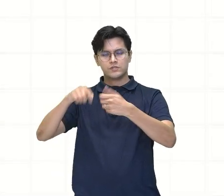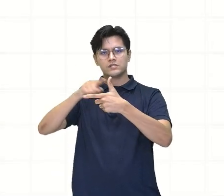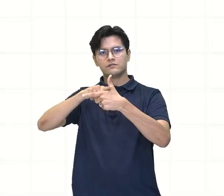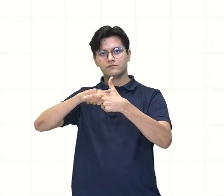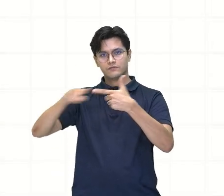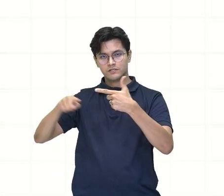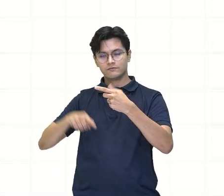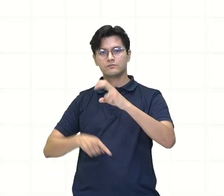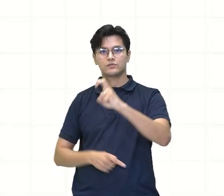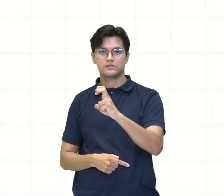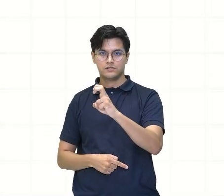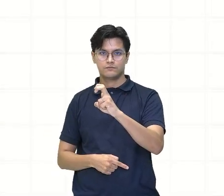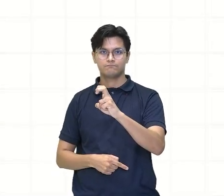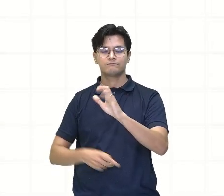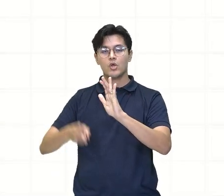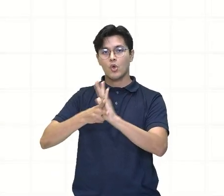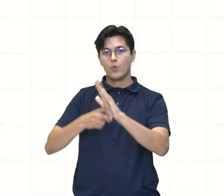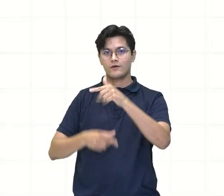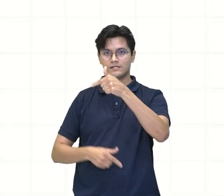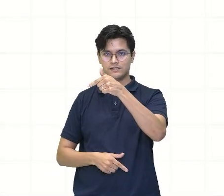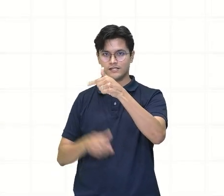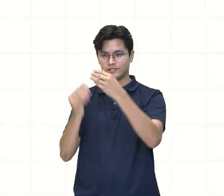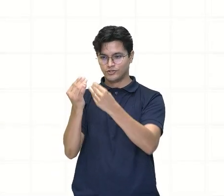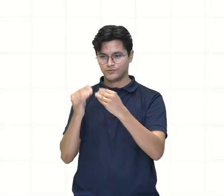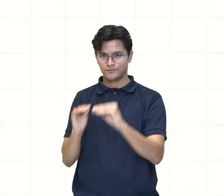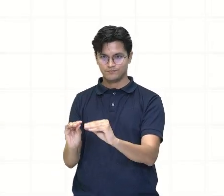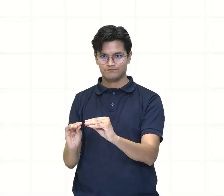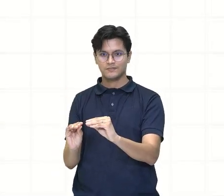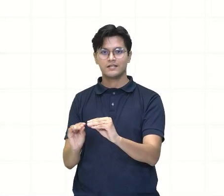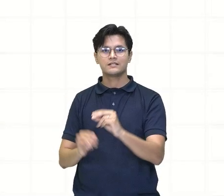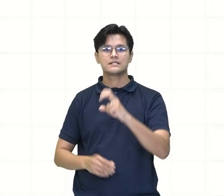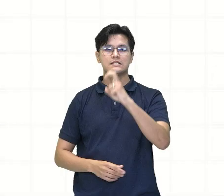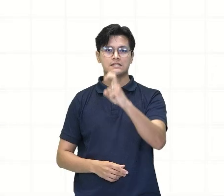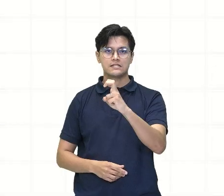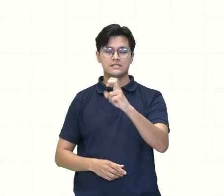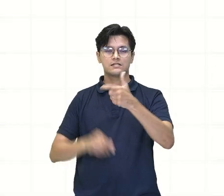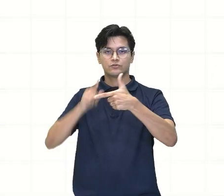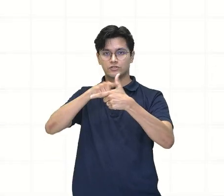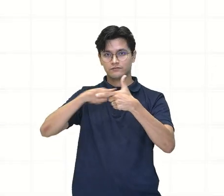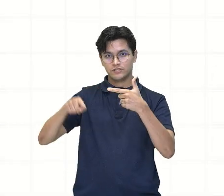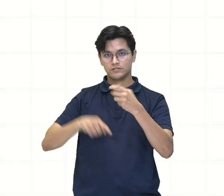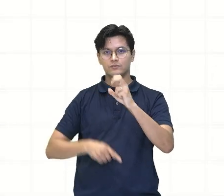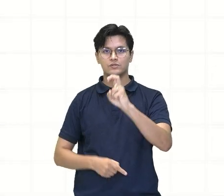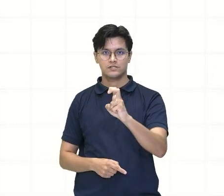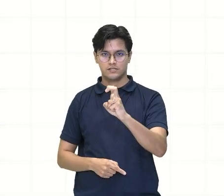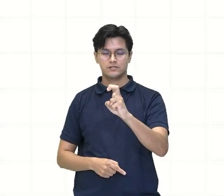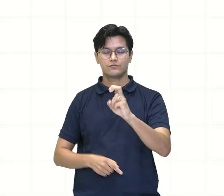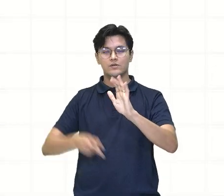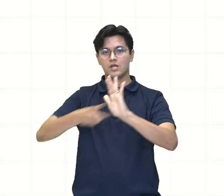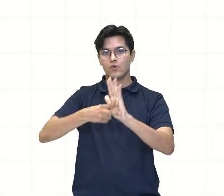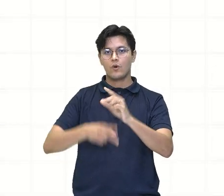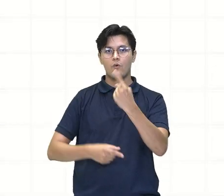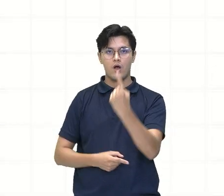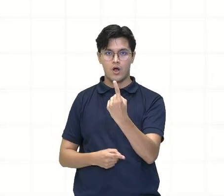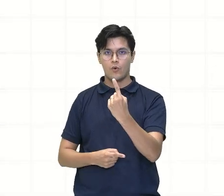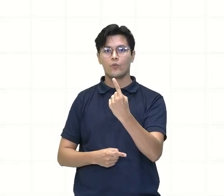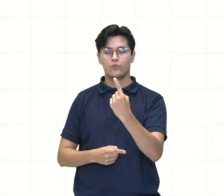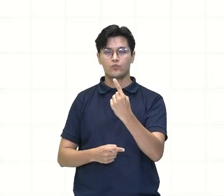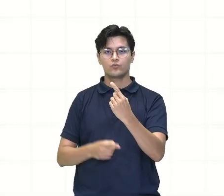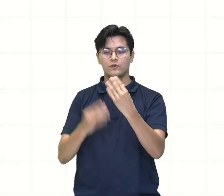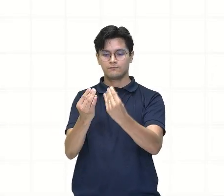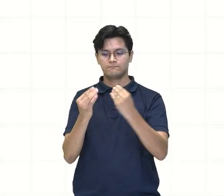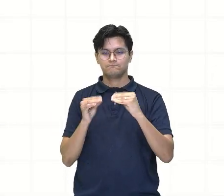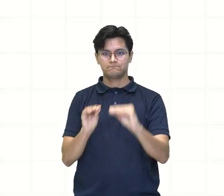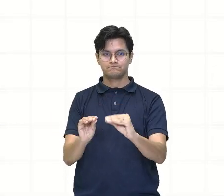é 7. 5 dividido por 5 é 1. E o 37 é um número primo,